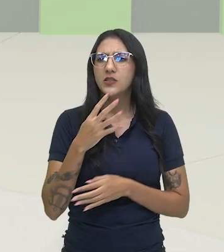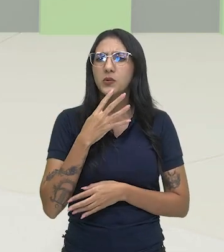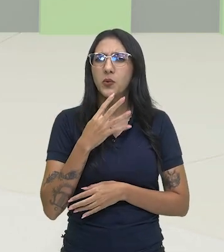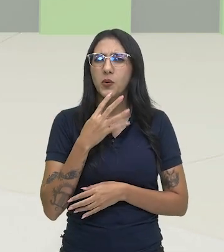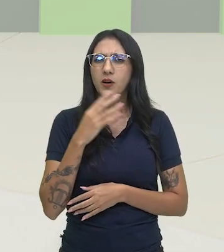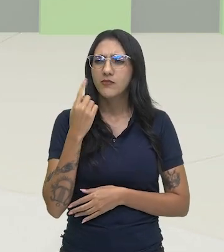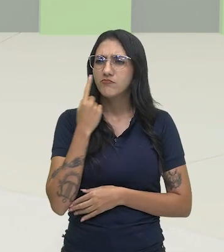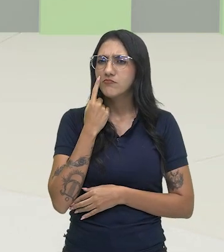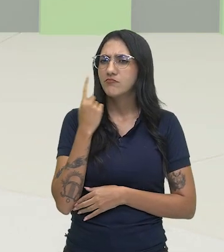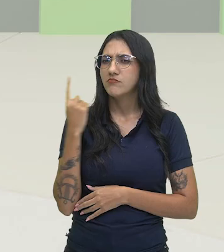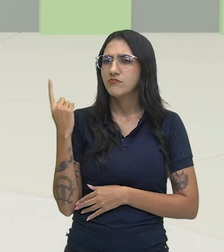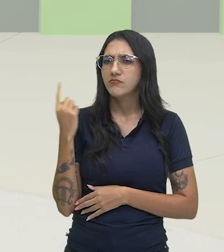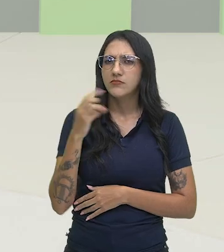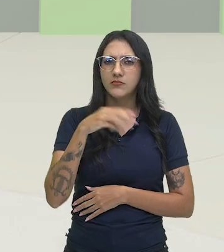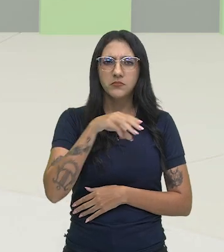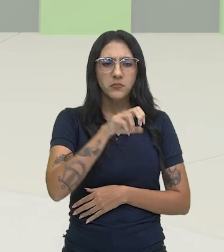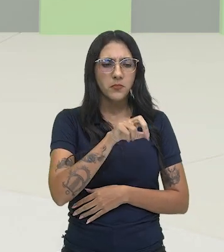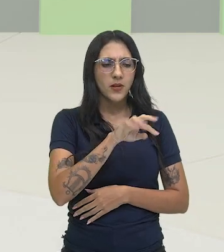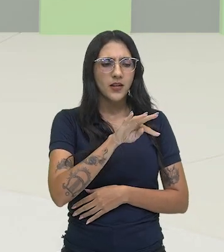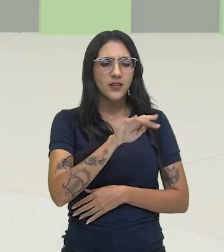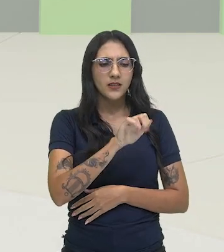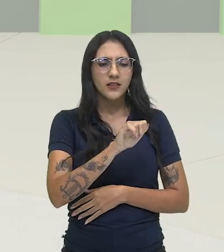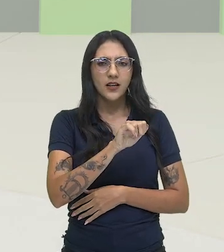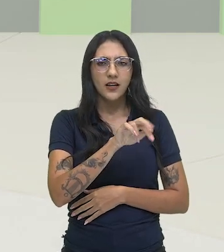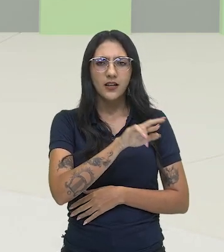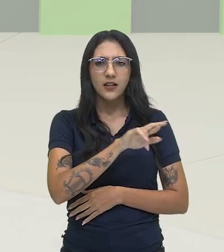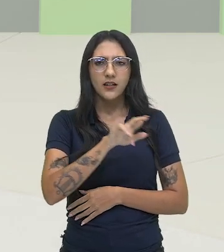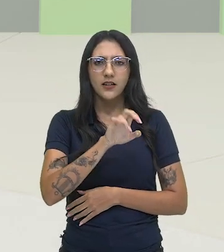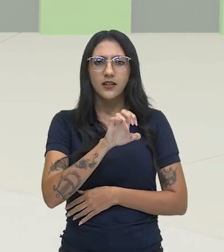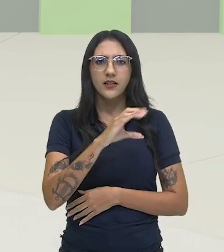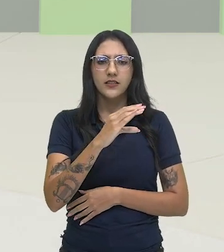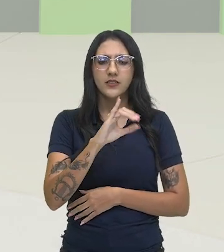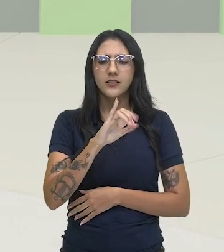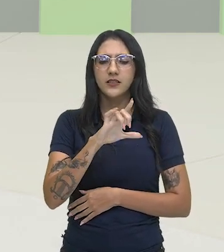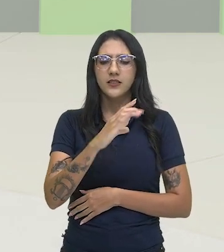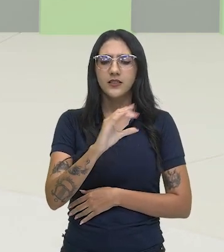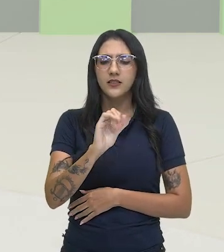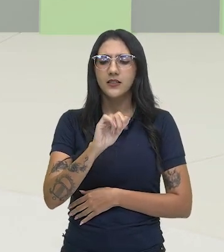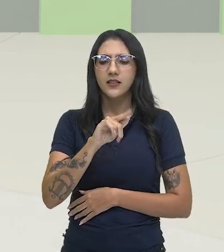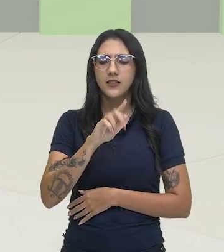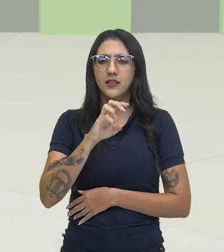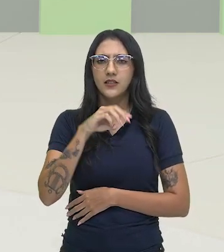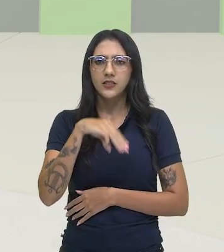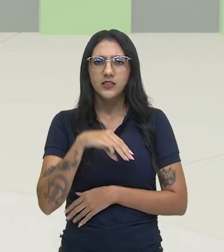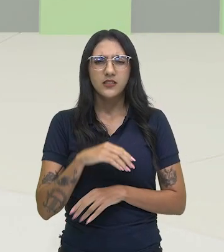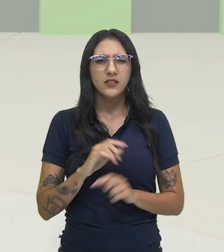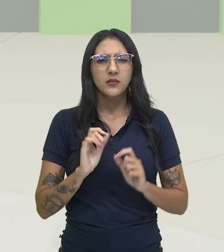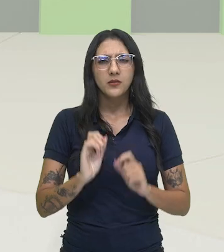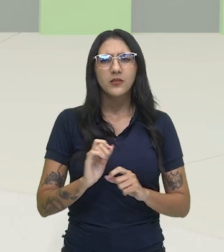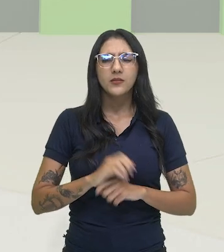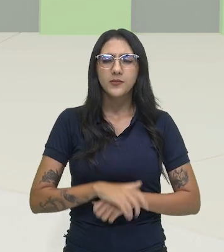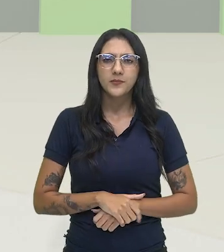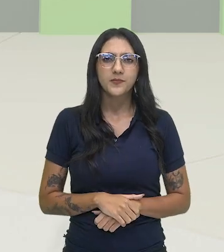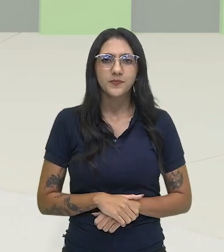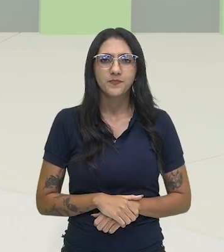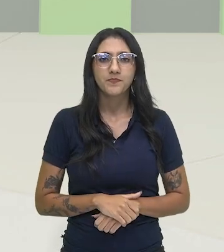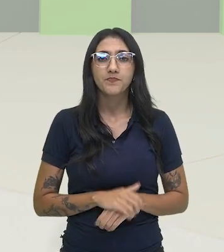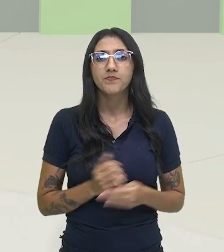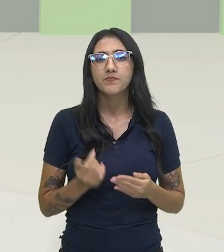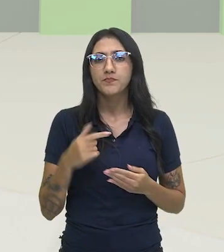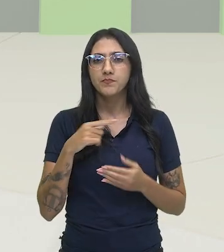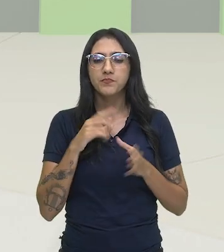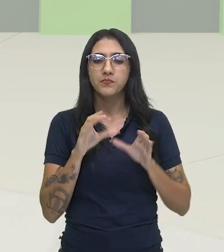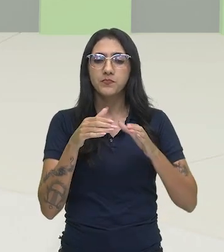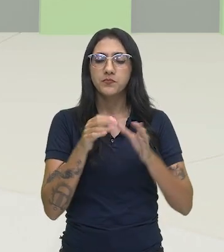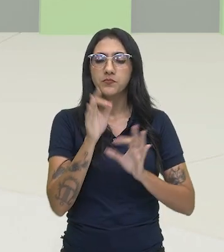a meta-reciclagem? A meta-reciclagem, na verdade, é uma rede